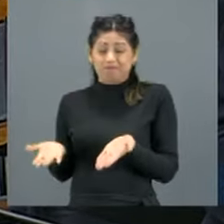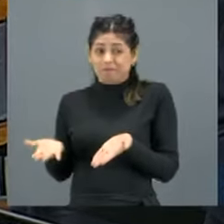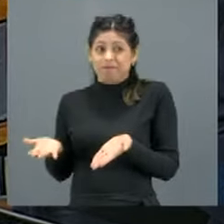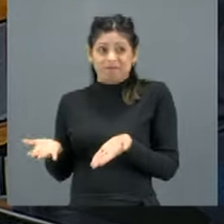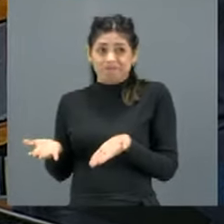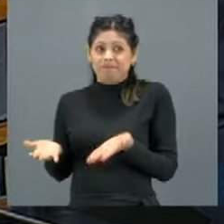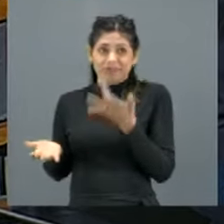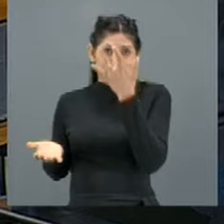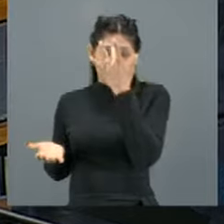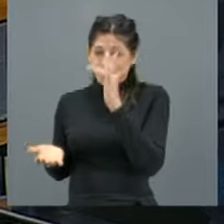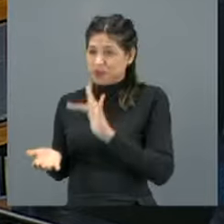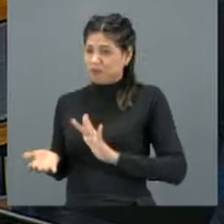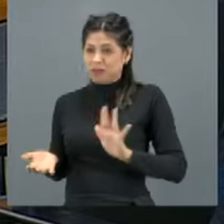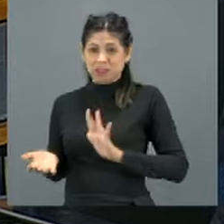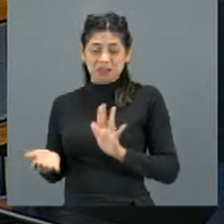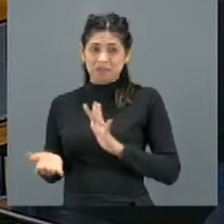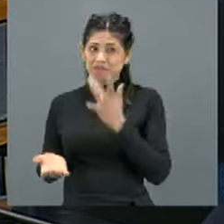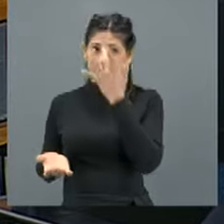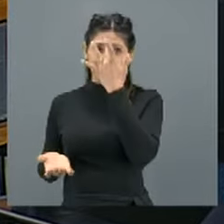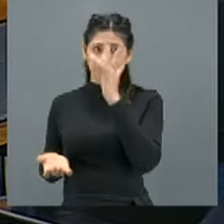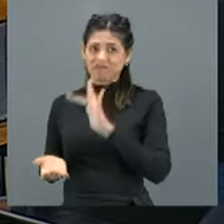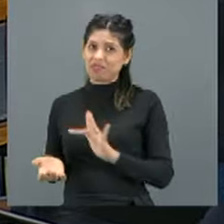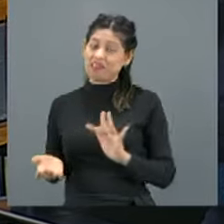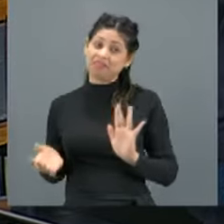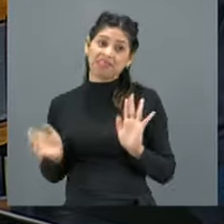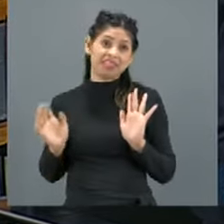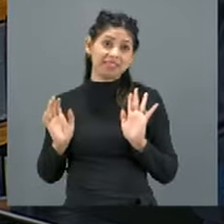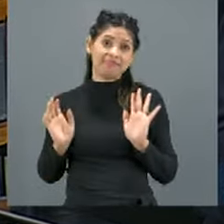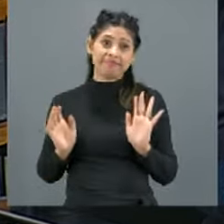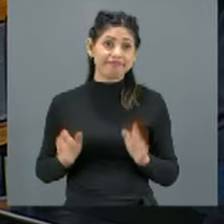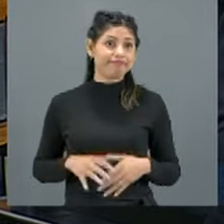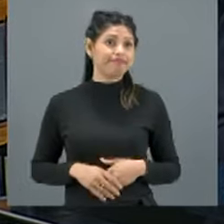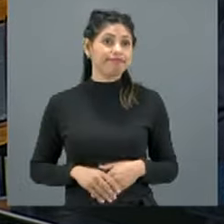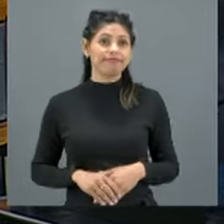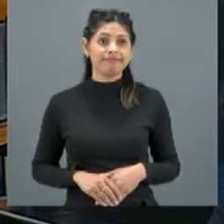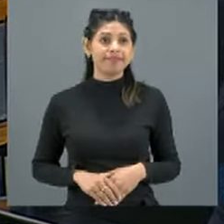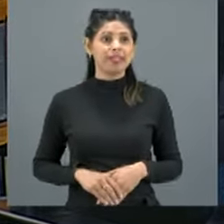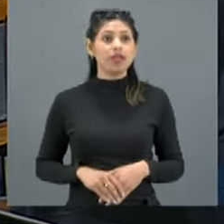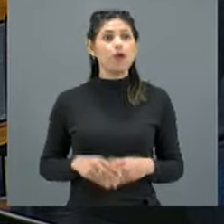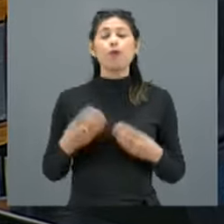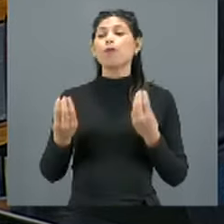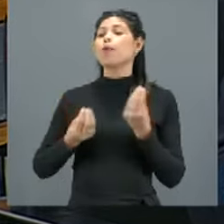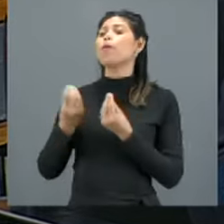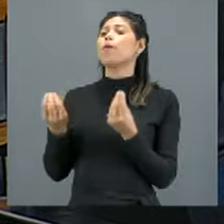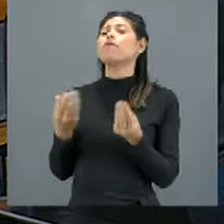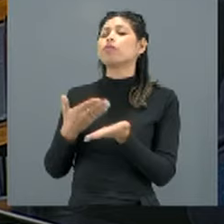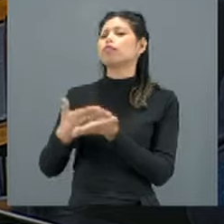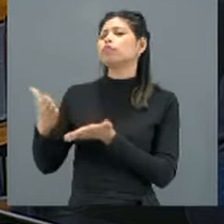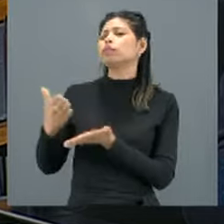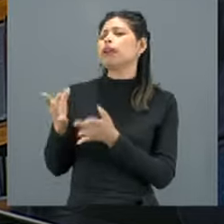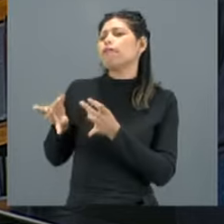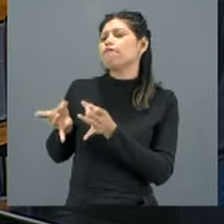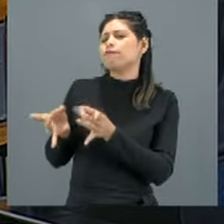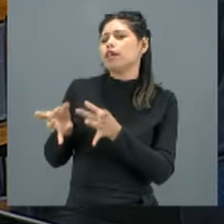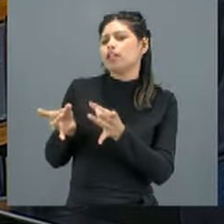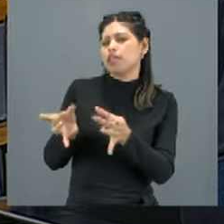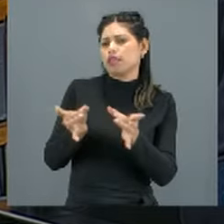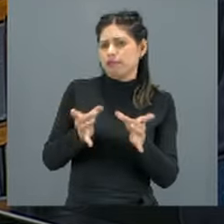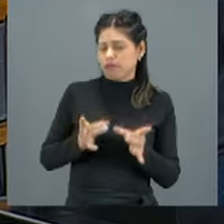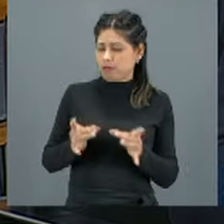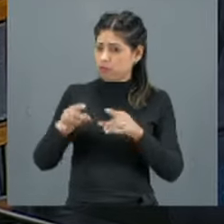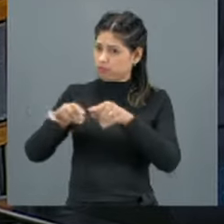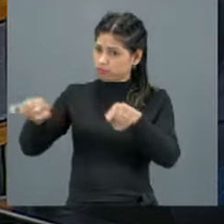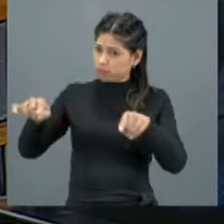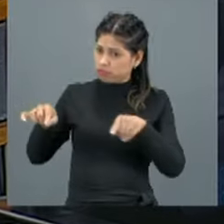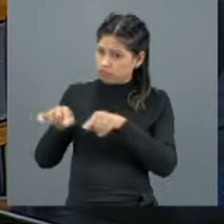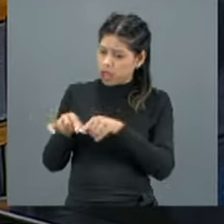época, não sei. Agora, porque como que comercializa esse produto de terra indígena?